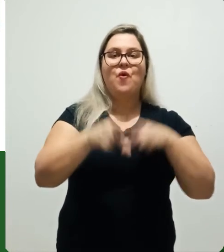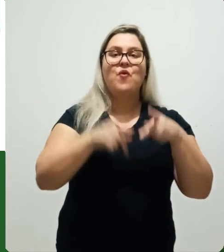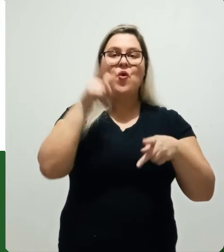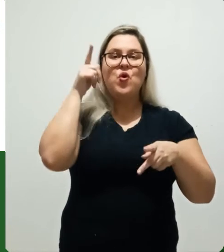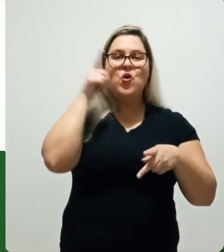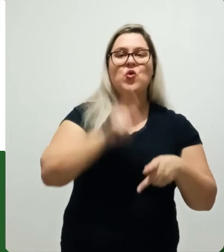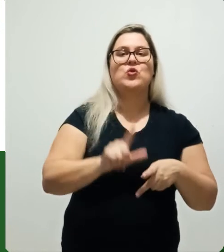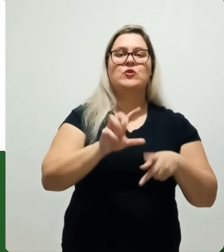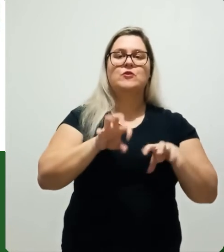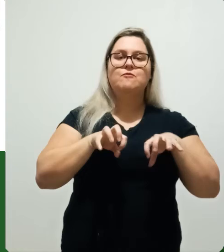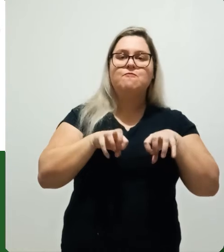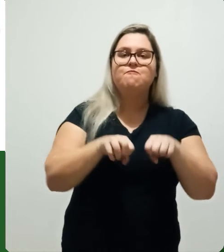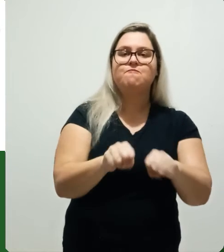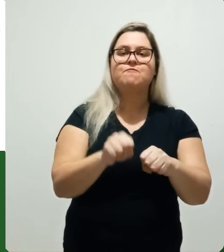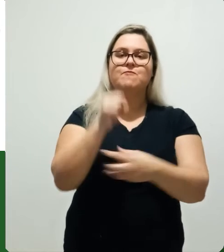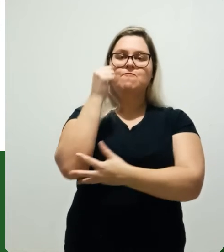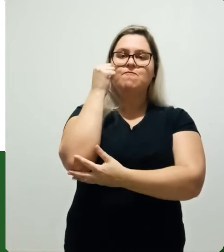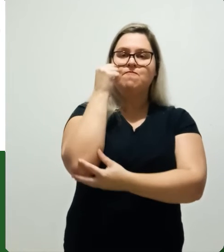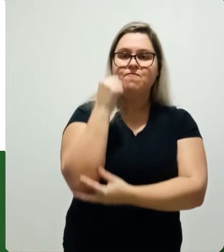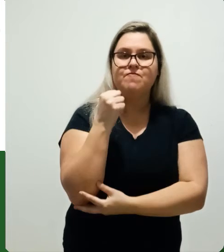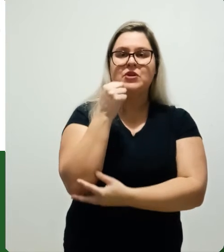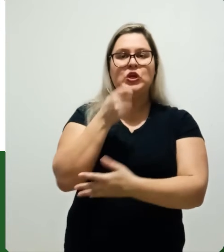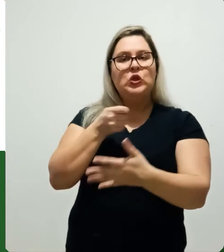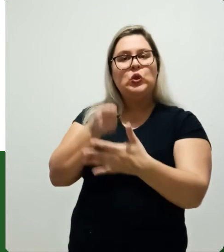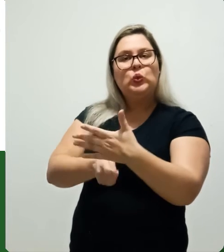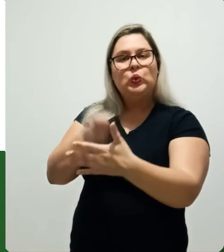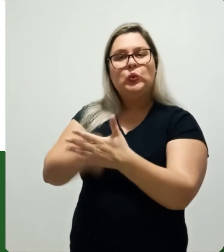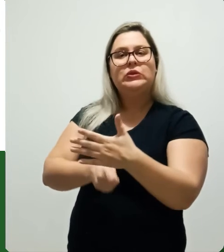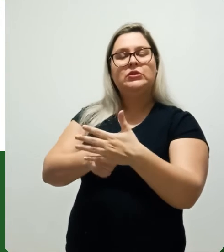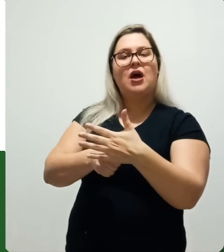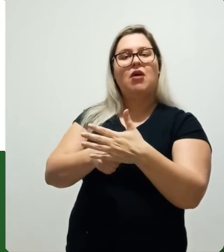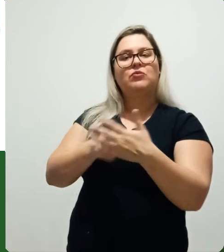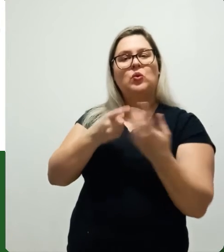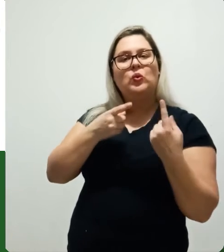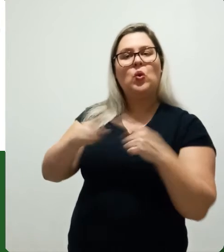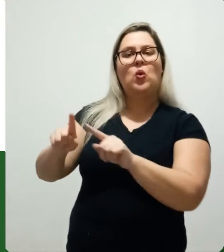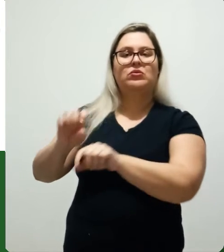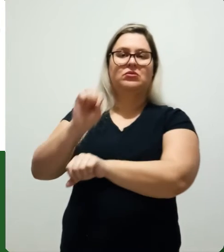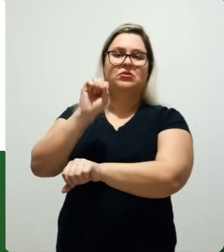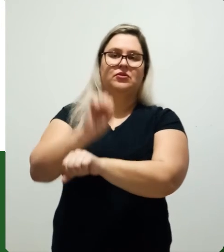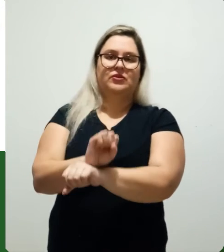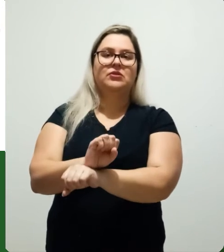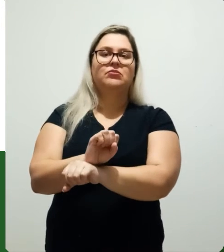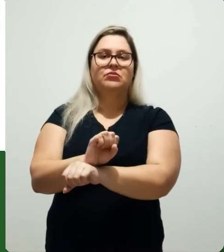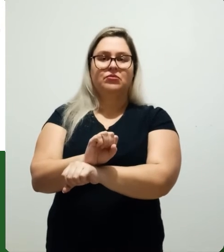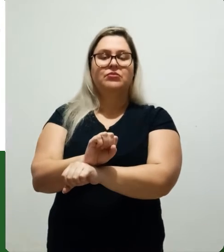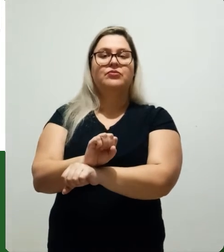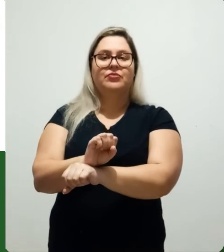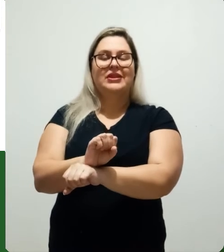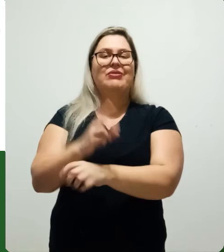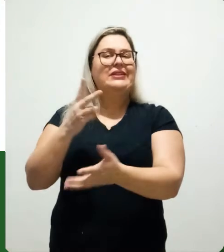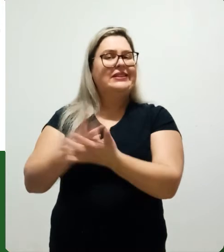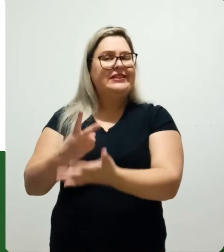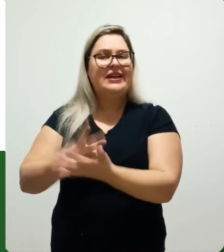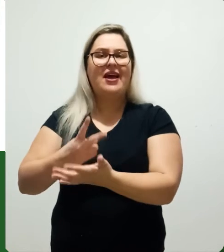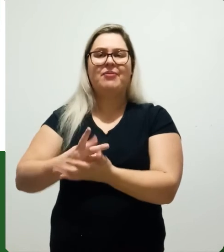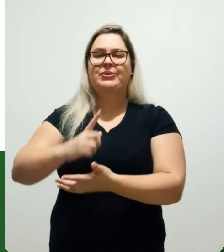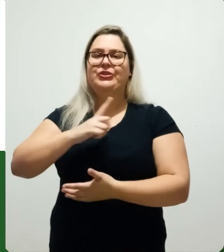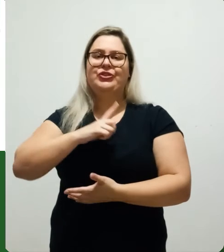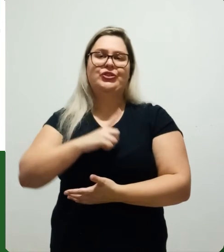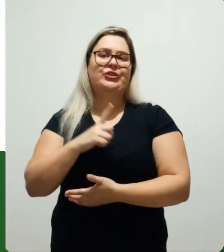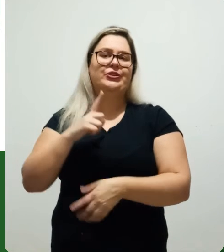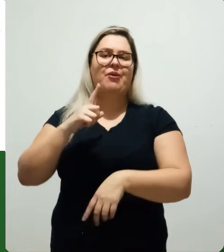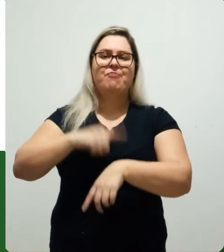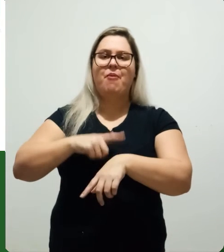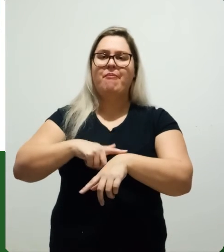esses povos e enfrentar também essa situação de escravidão que existia. Então, eles viviam um momento sempre de tensão, não era